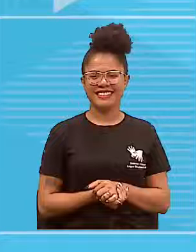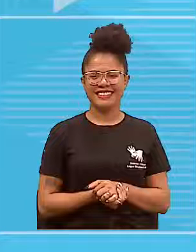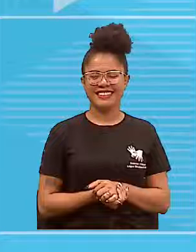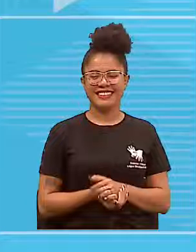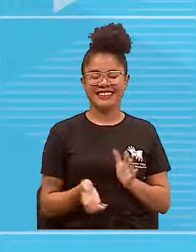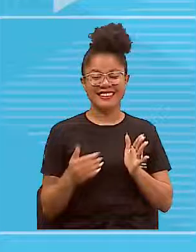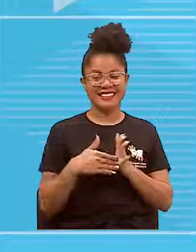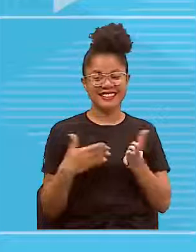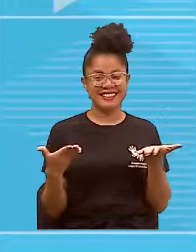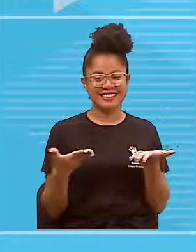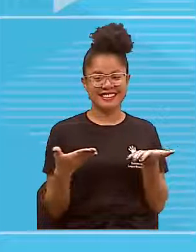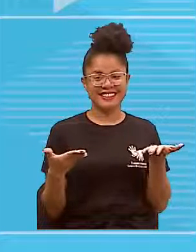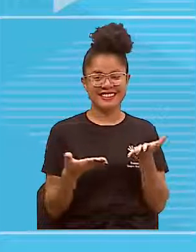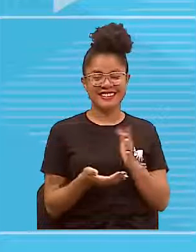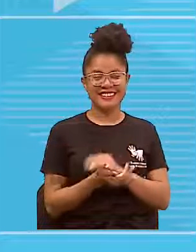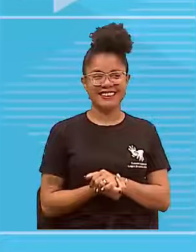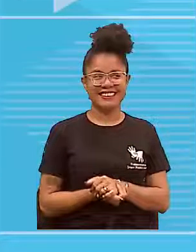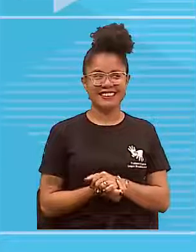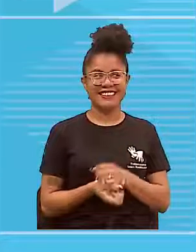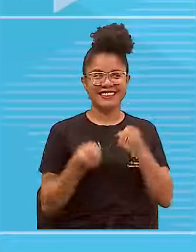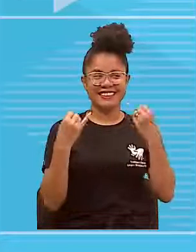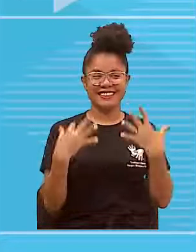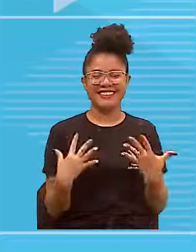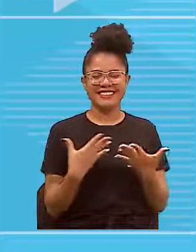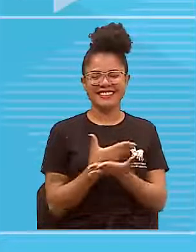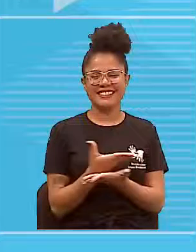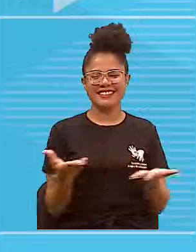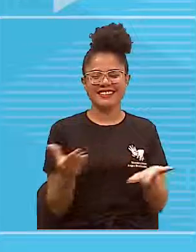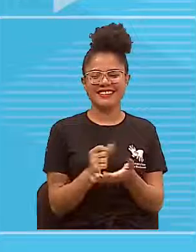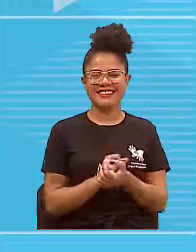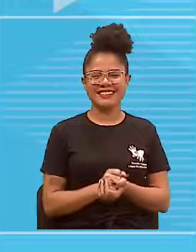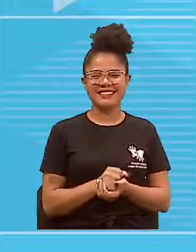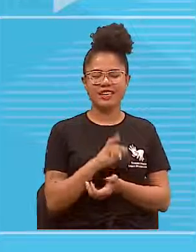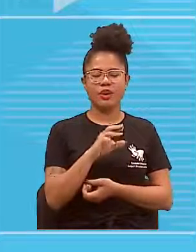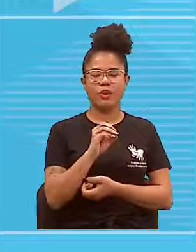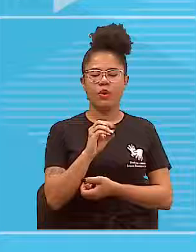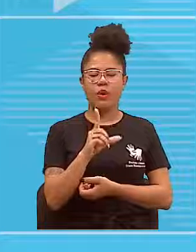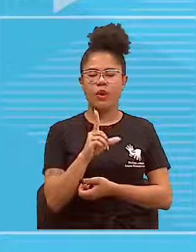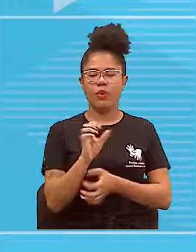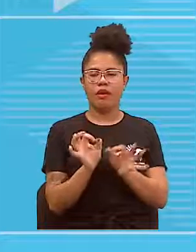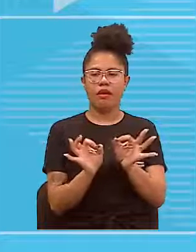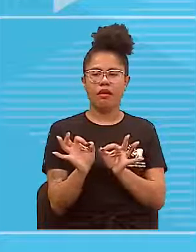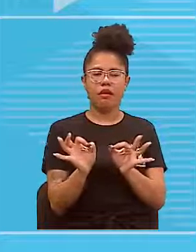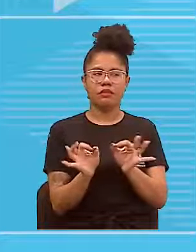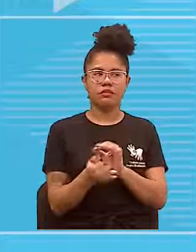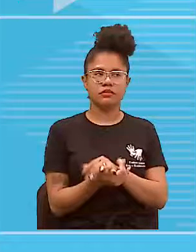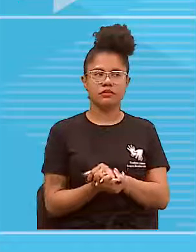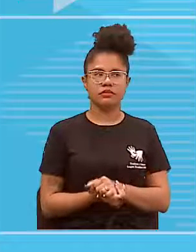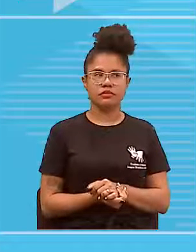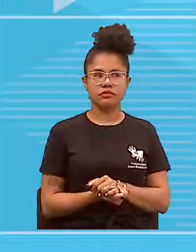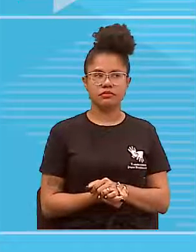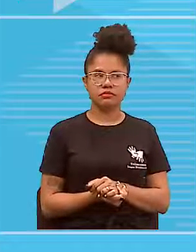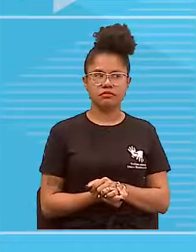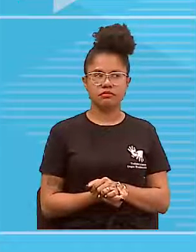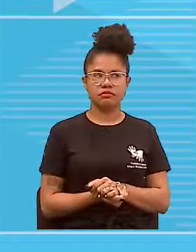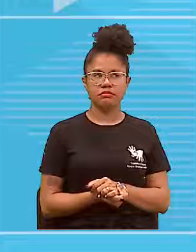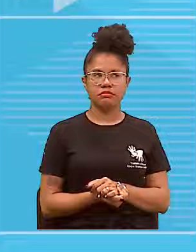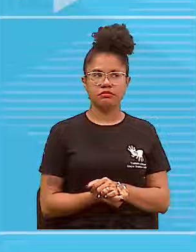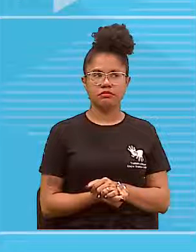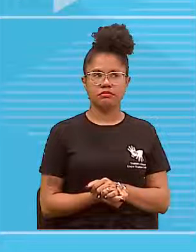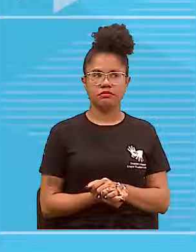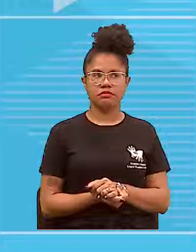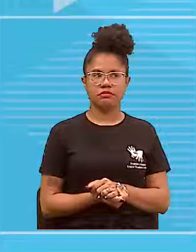Até agora, vou explicar para vocês. Rol é ordem. Mesma coisa, ó. Anote isso aí,